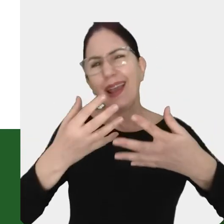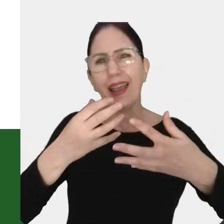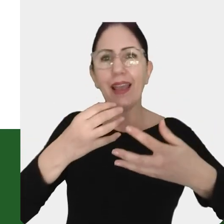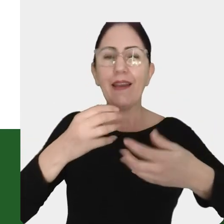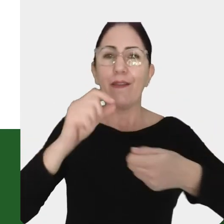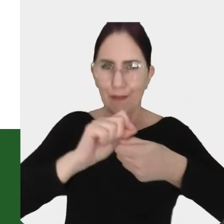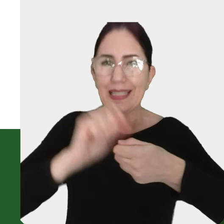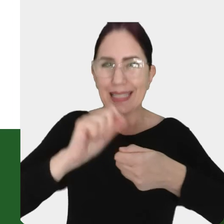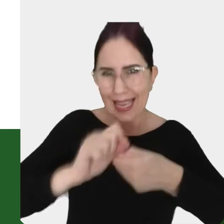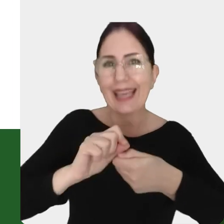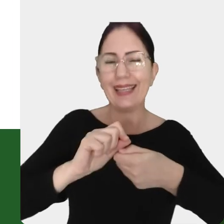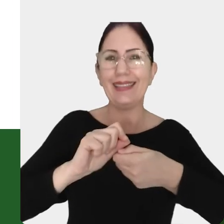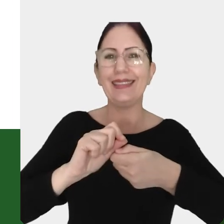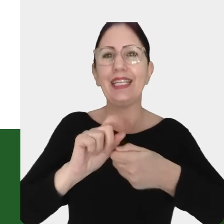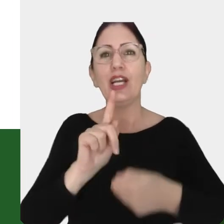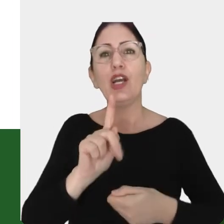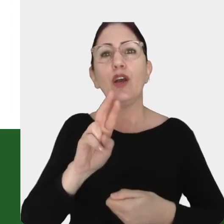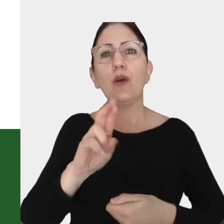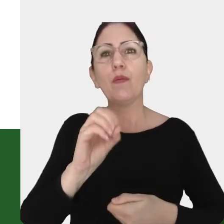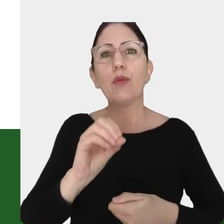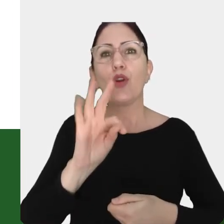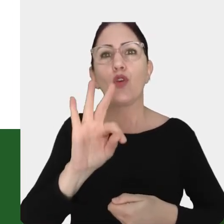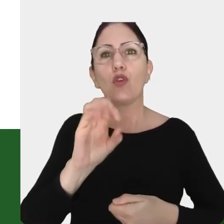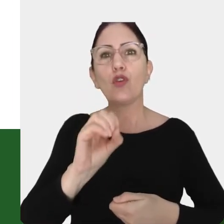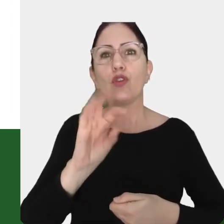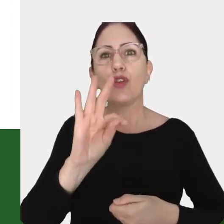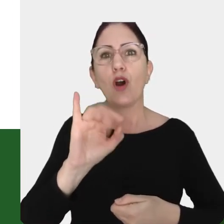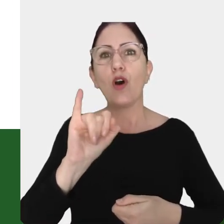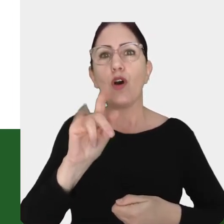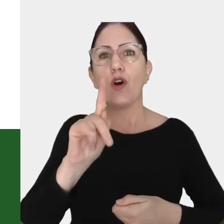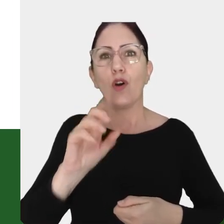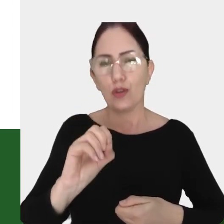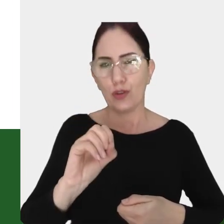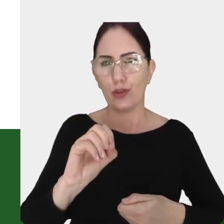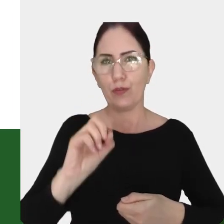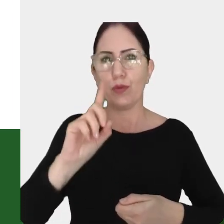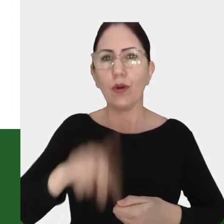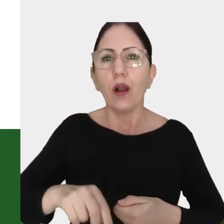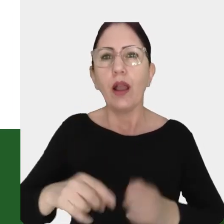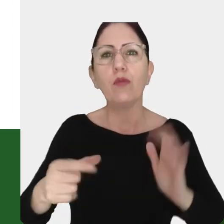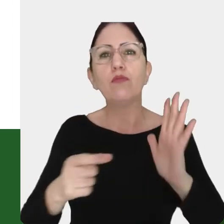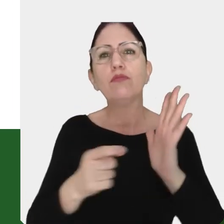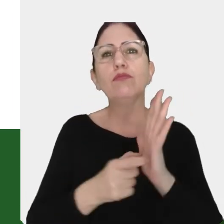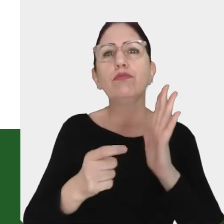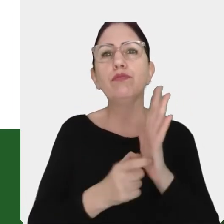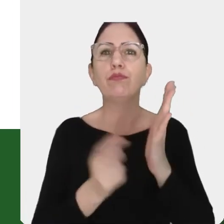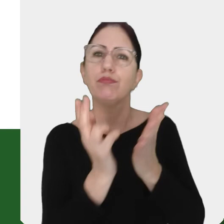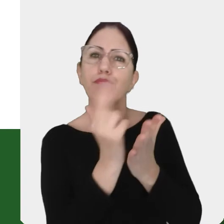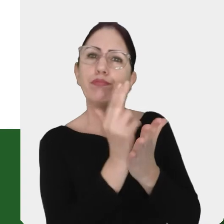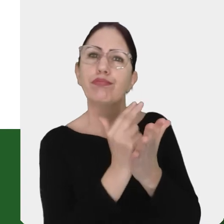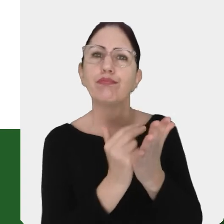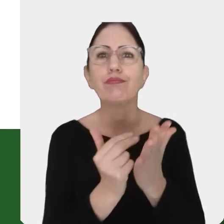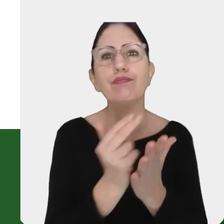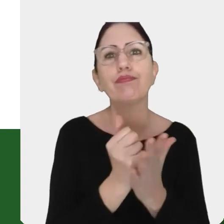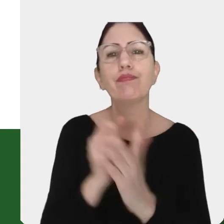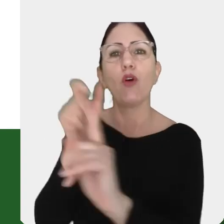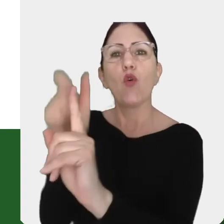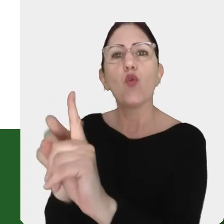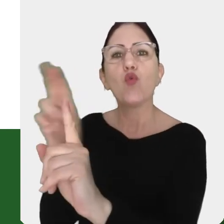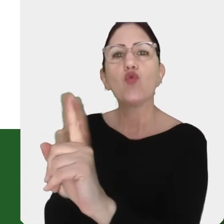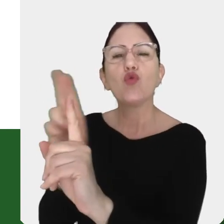está construindo protótipos, a gente já poderia ir para um programa gráfico que permite que o usuário